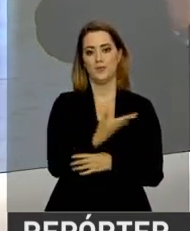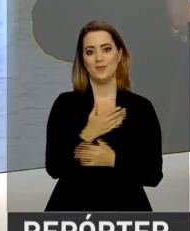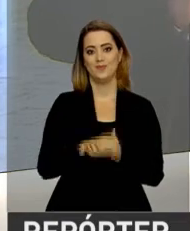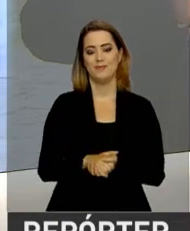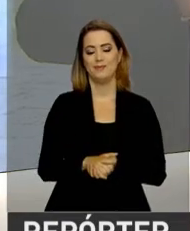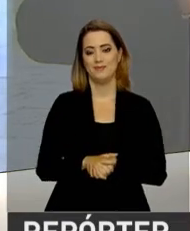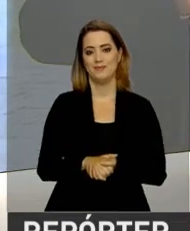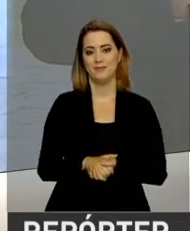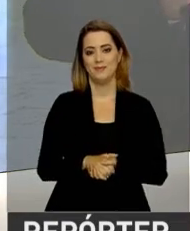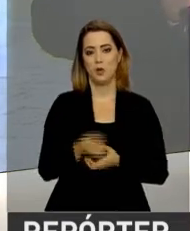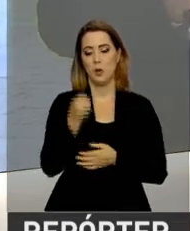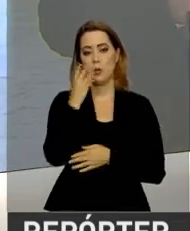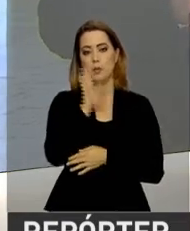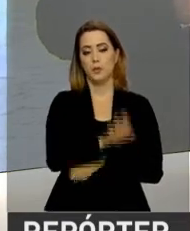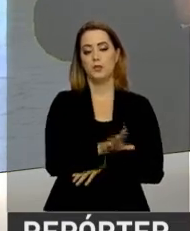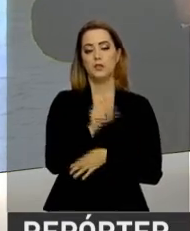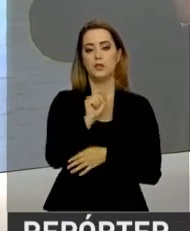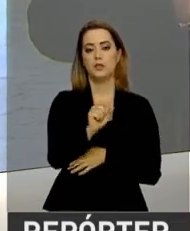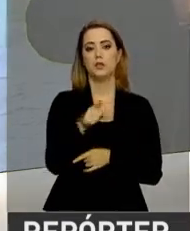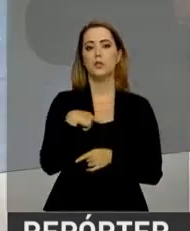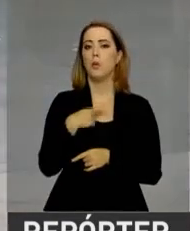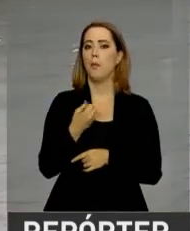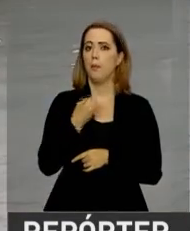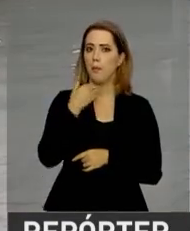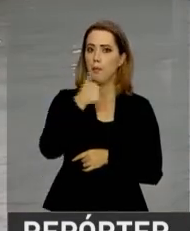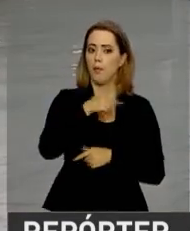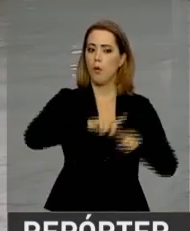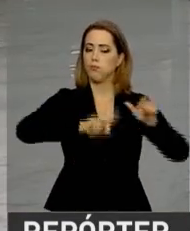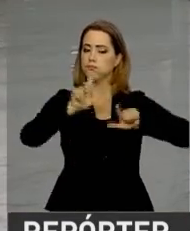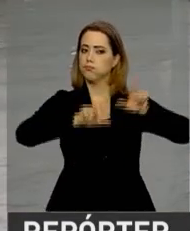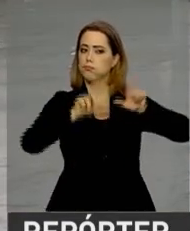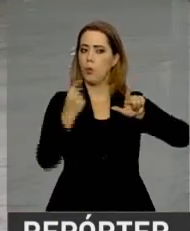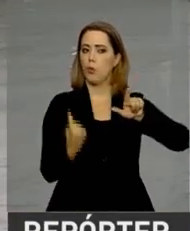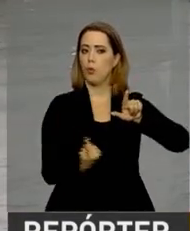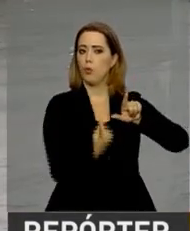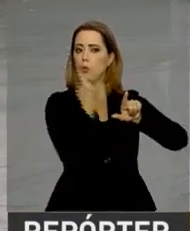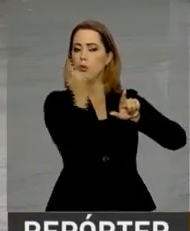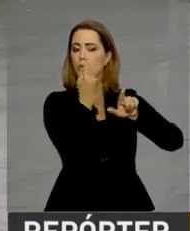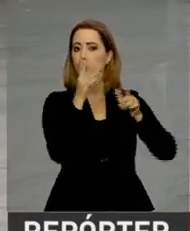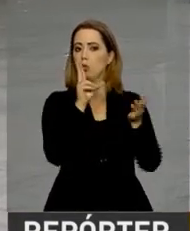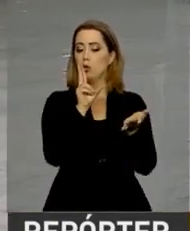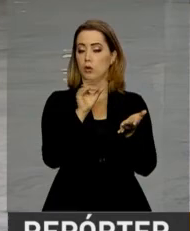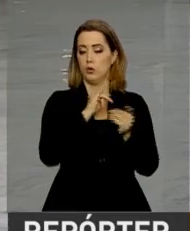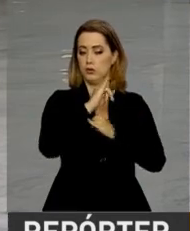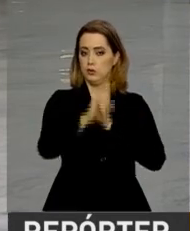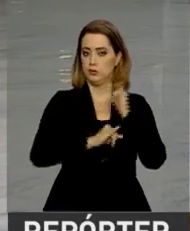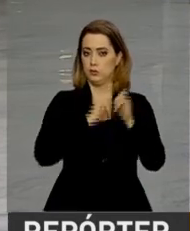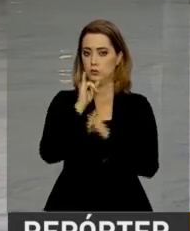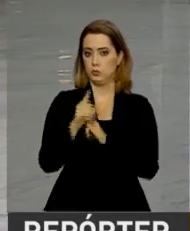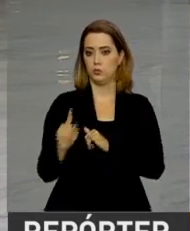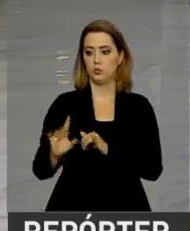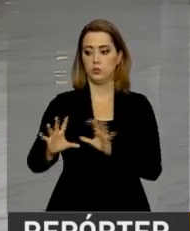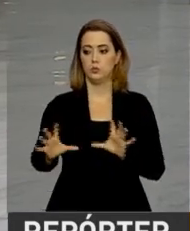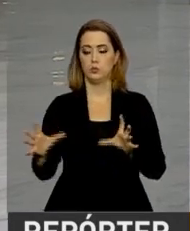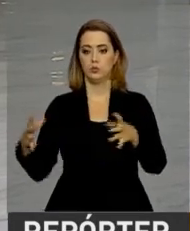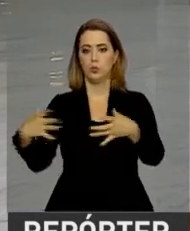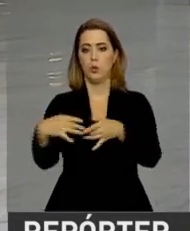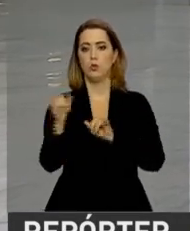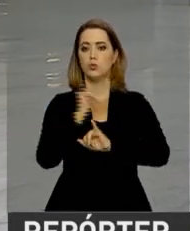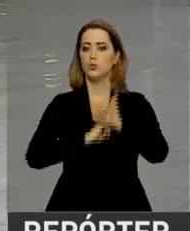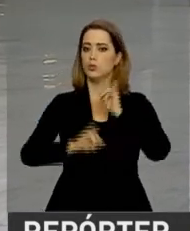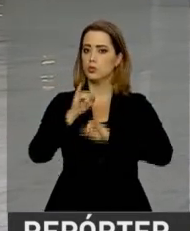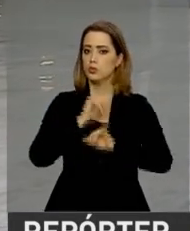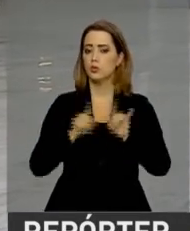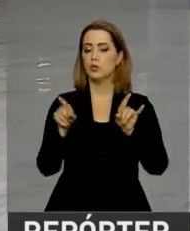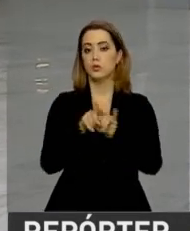paulo boa tarde luiza uma grande vantagem do painel é reunir numa mesma ferramenta na internet um conjunto de informações que